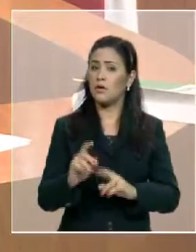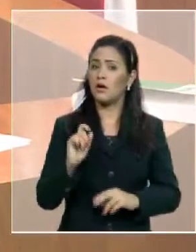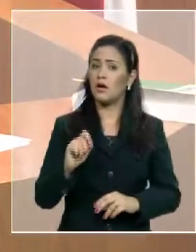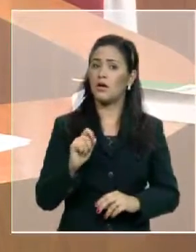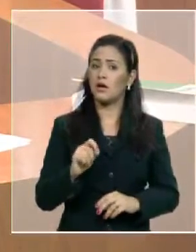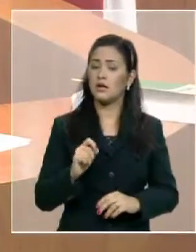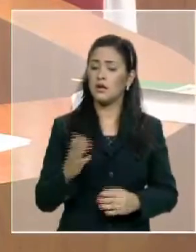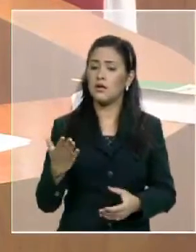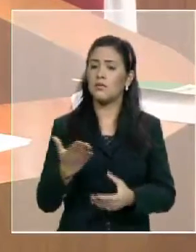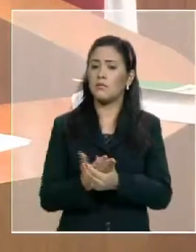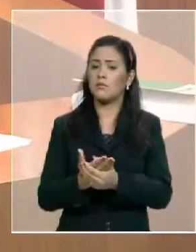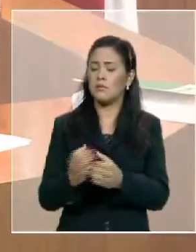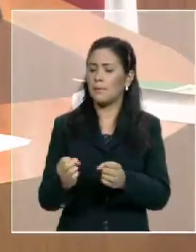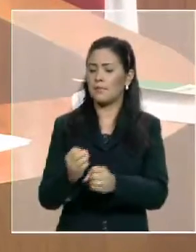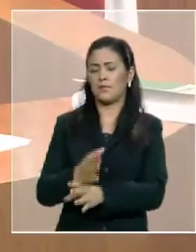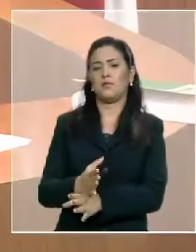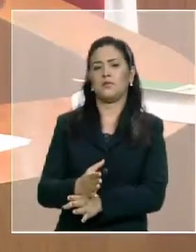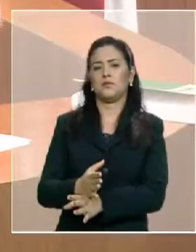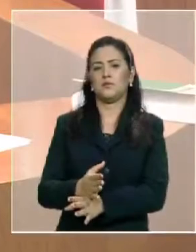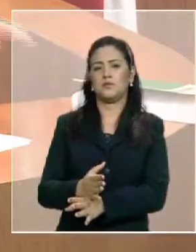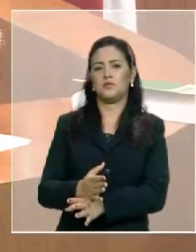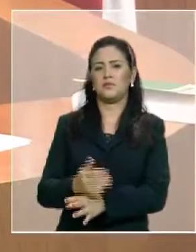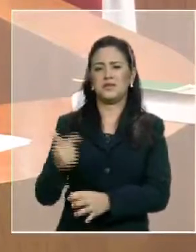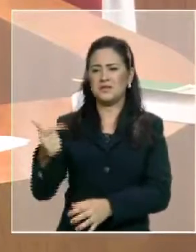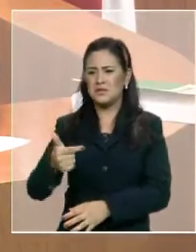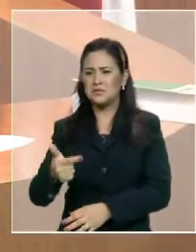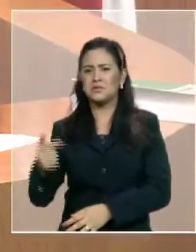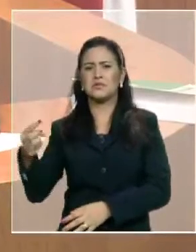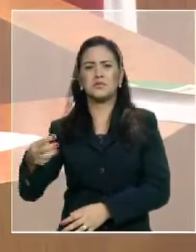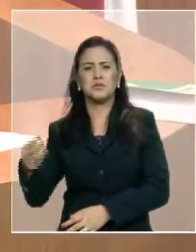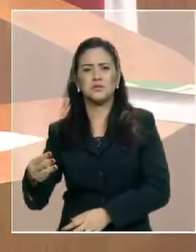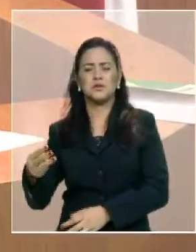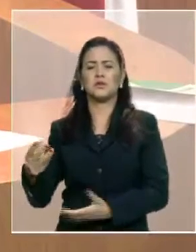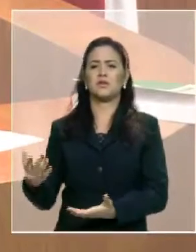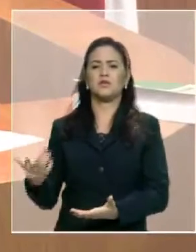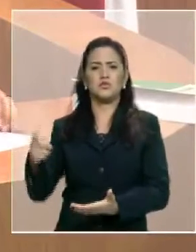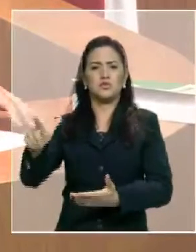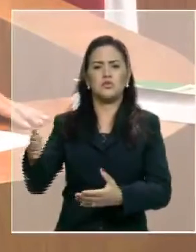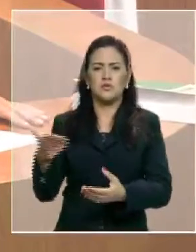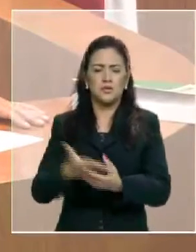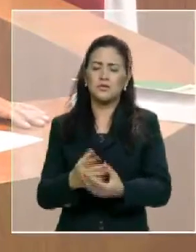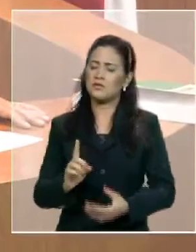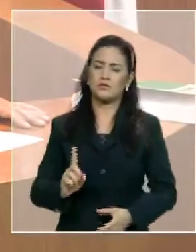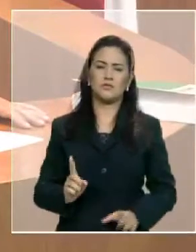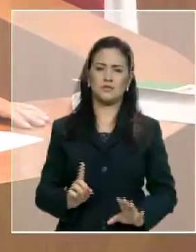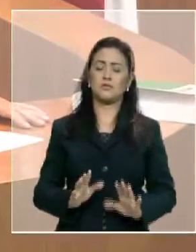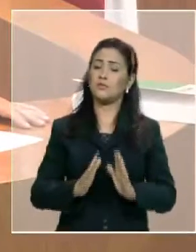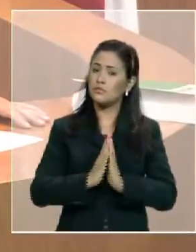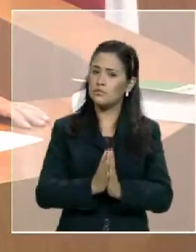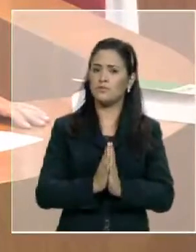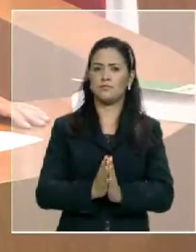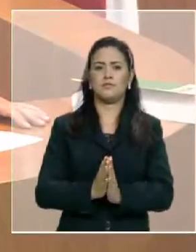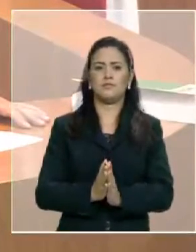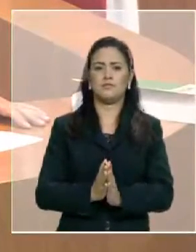uma lição. Que ele vá hoje para o Twitter e diga, deputado Adilásio falou, pois eu vou fazer agora.